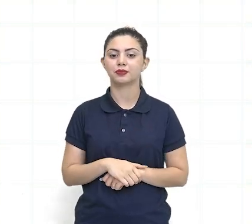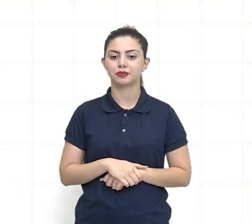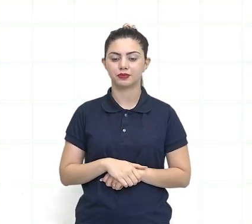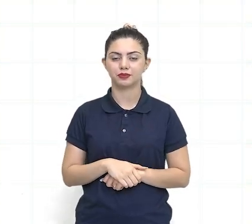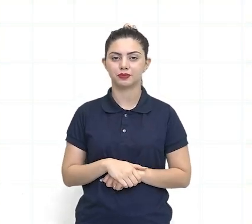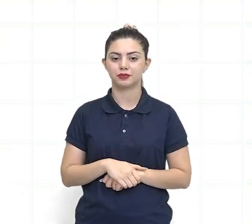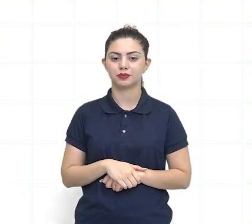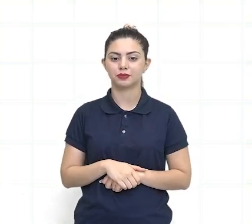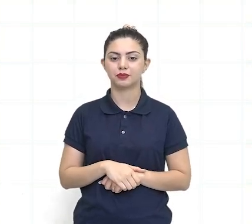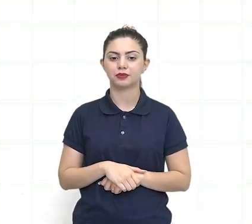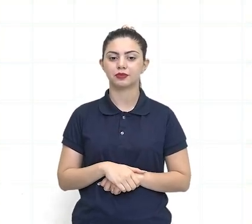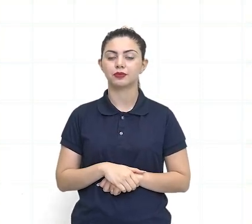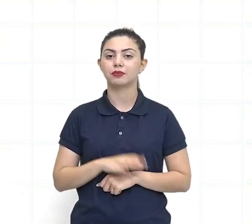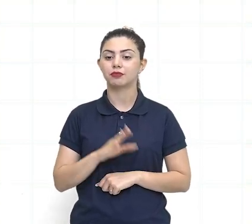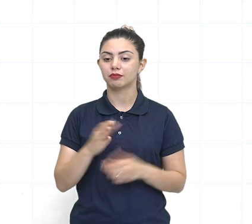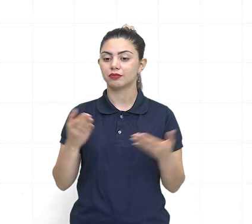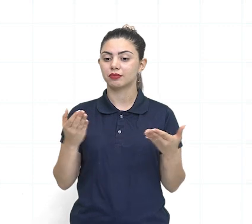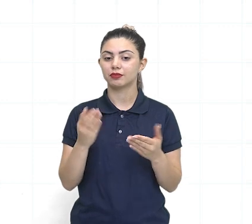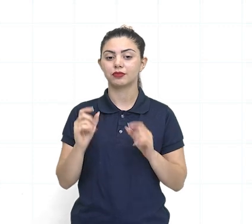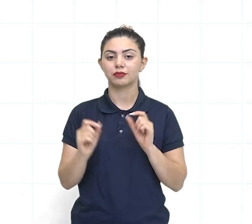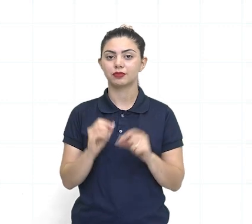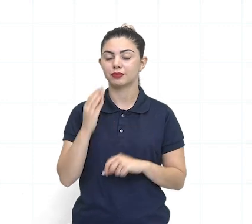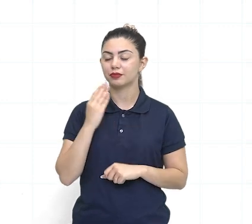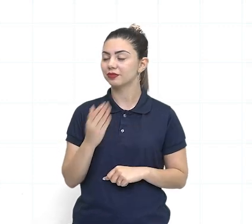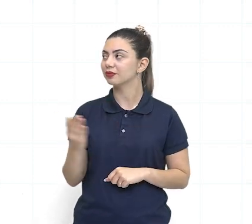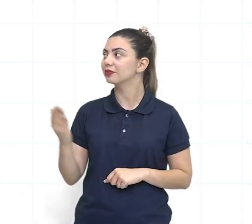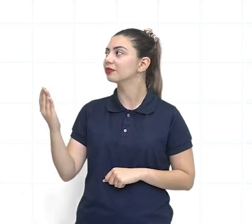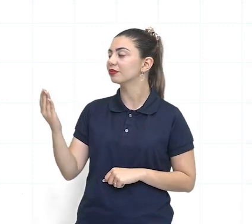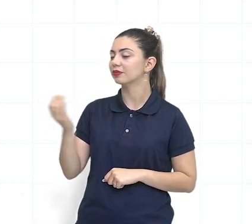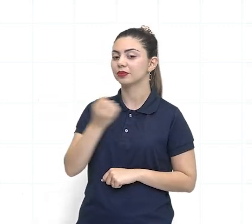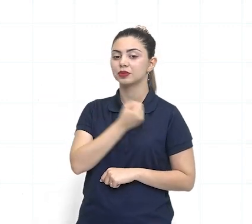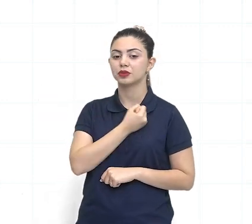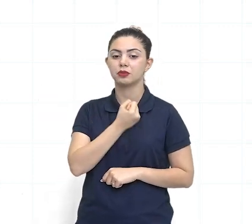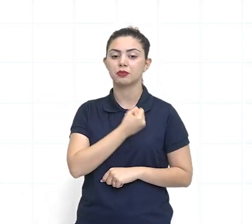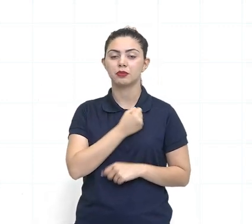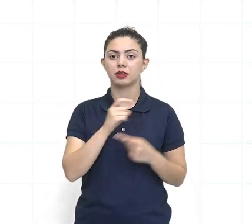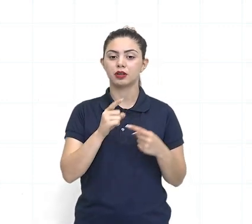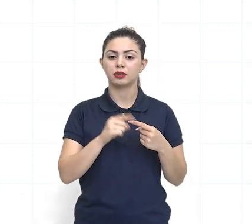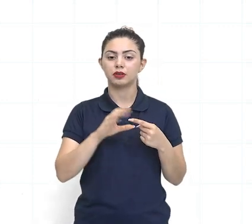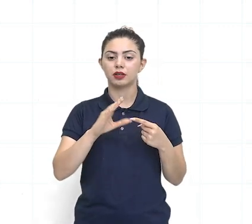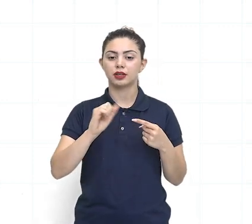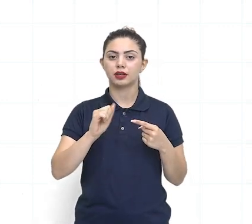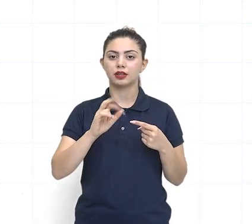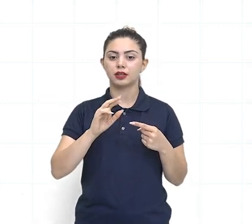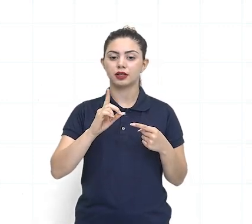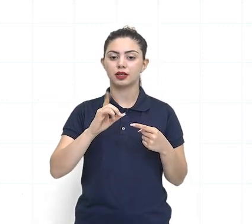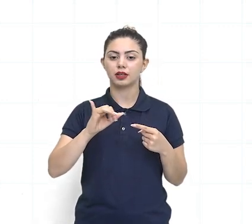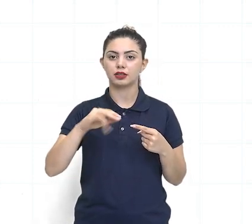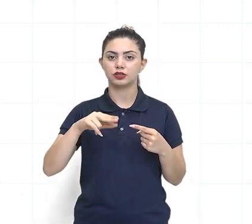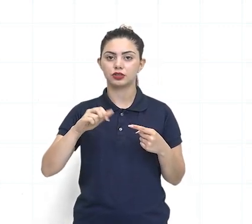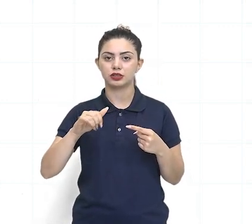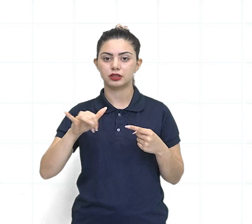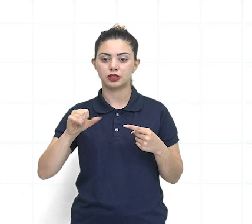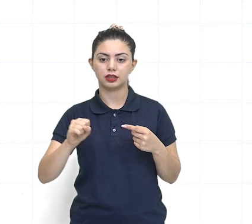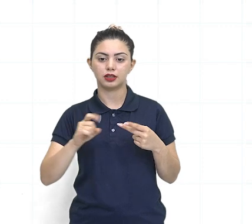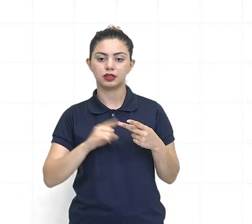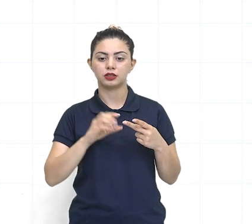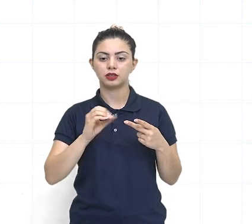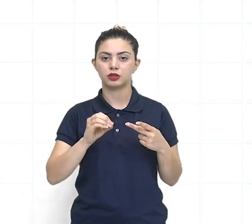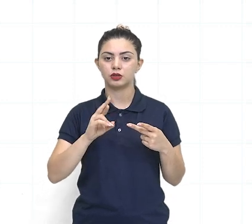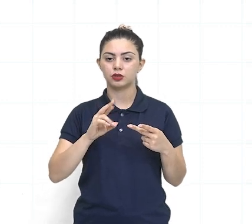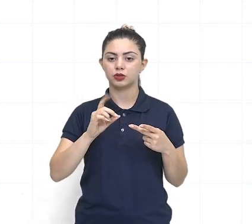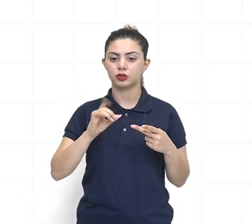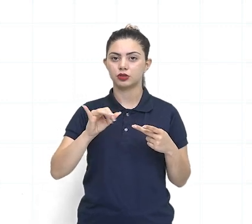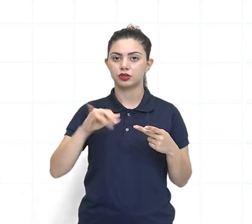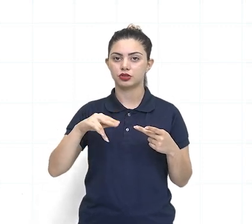sobre os numerais cardinais e ordinais, que são as classificações dos numerais, né? Como